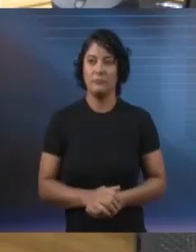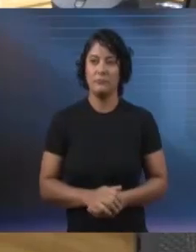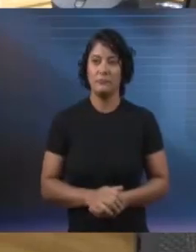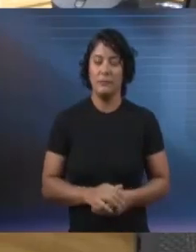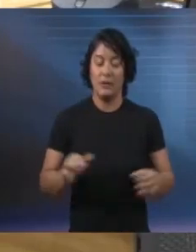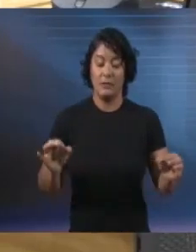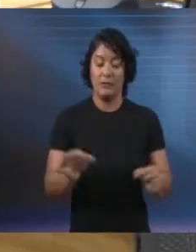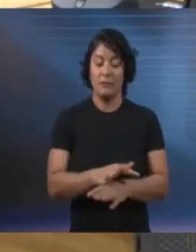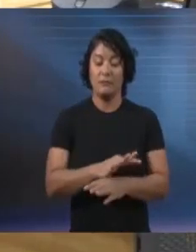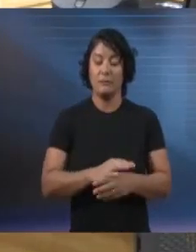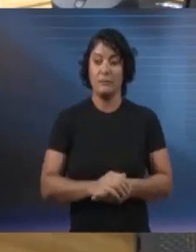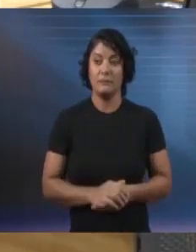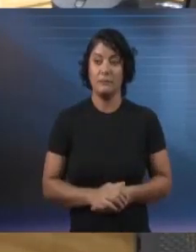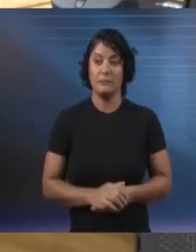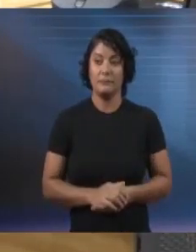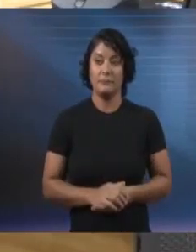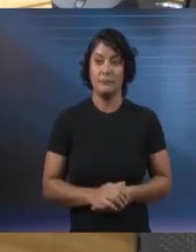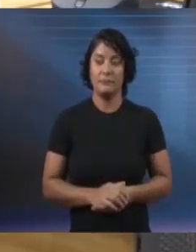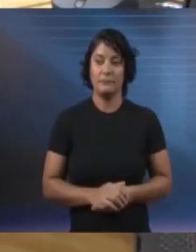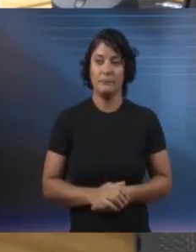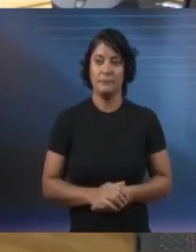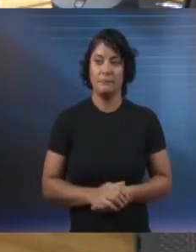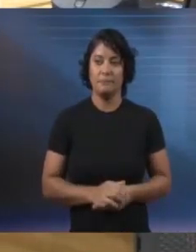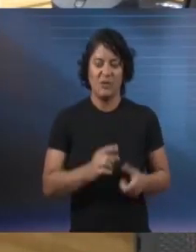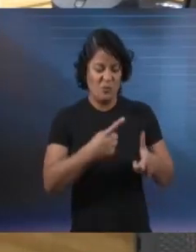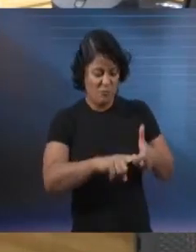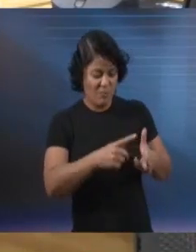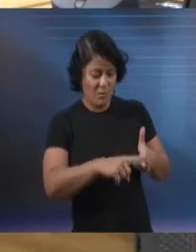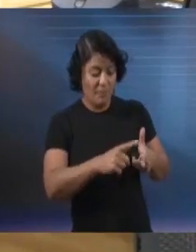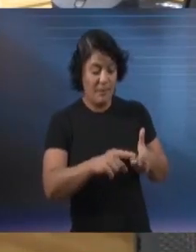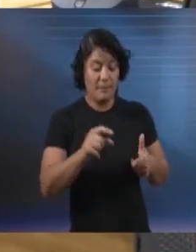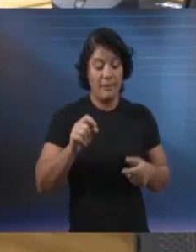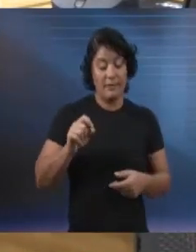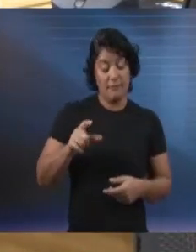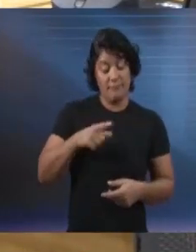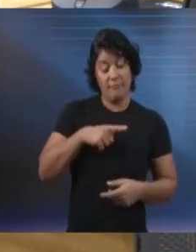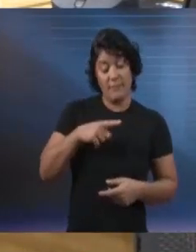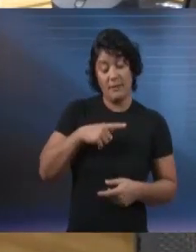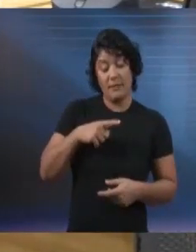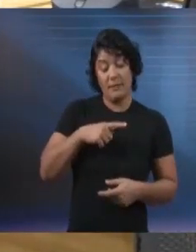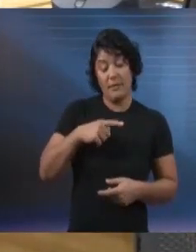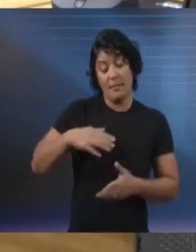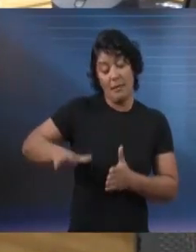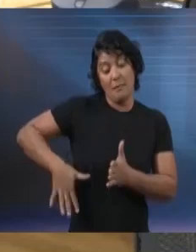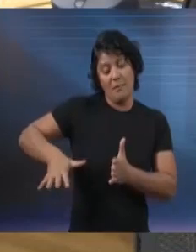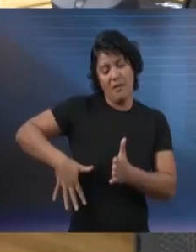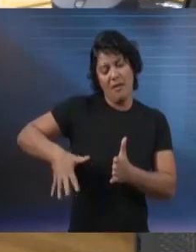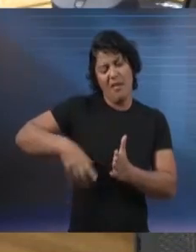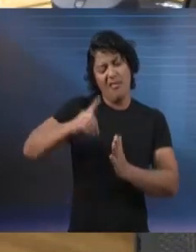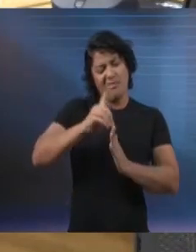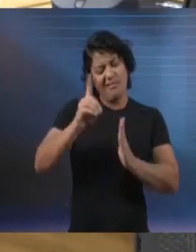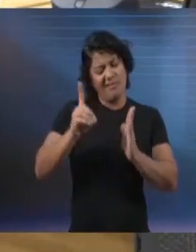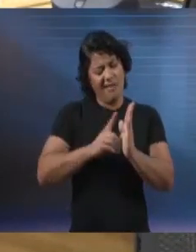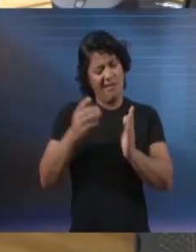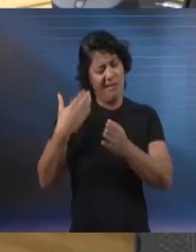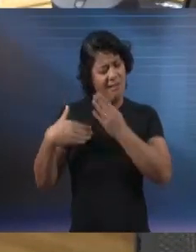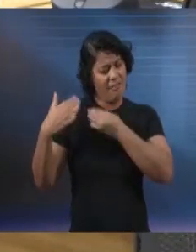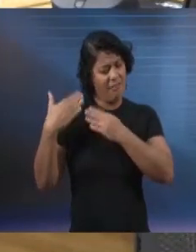esse problema, esse câncer da praia de Areia Preta, que assolava há décadas.